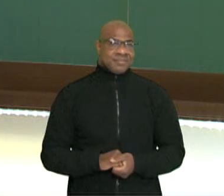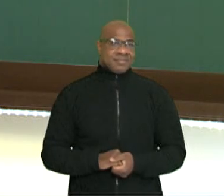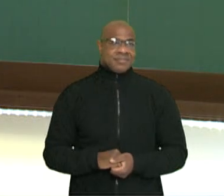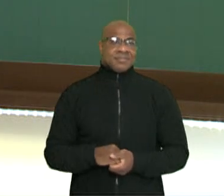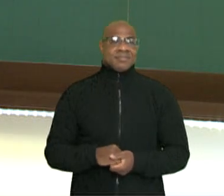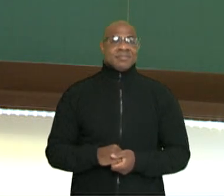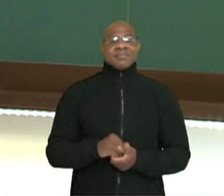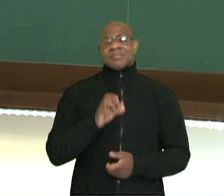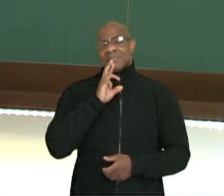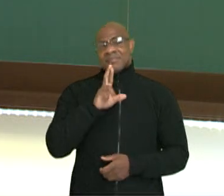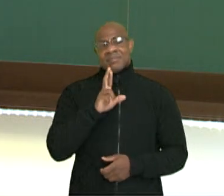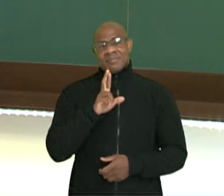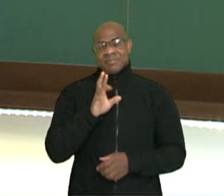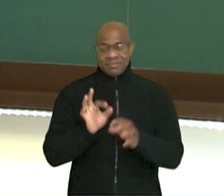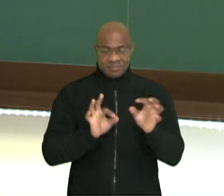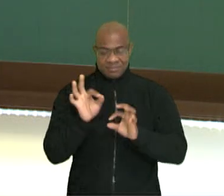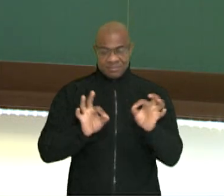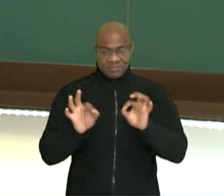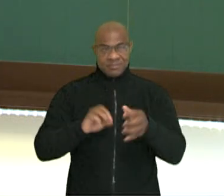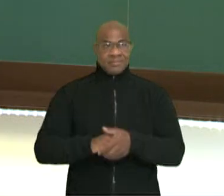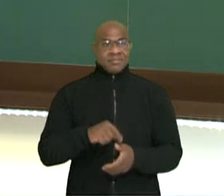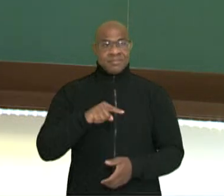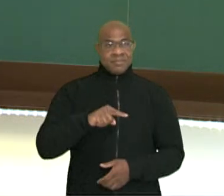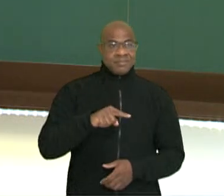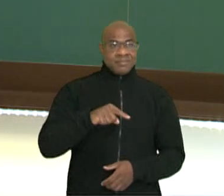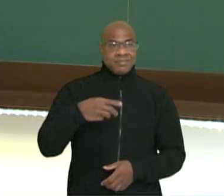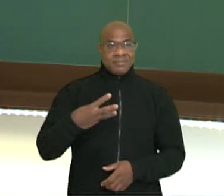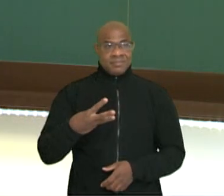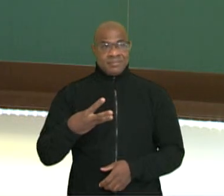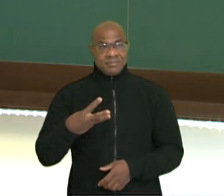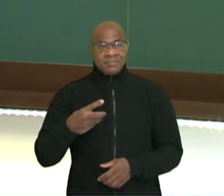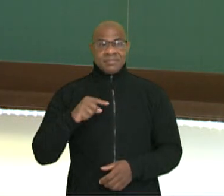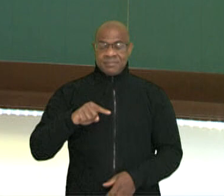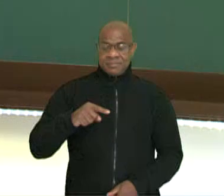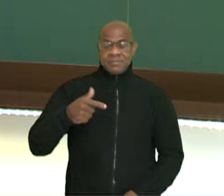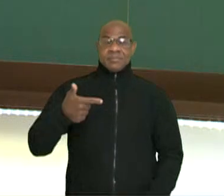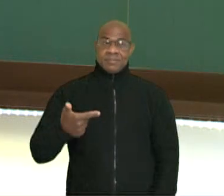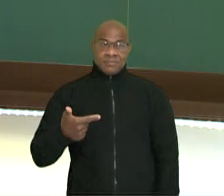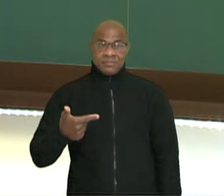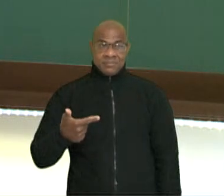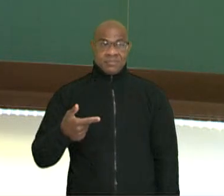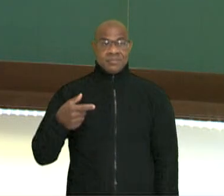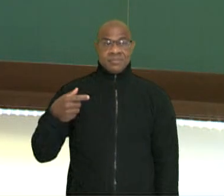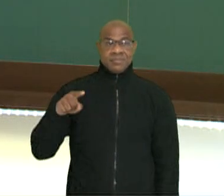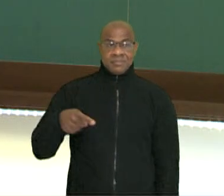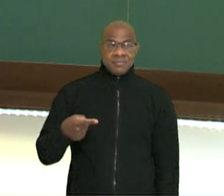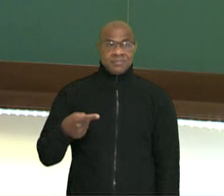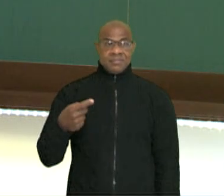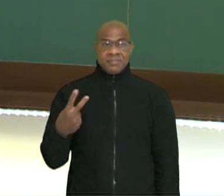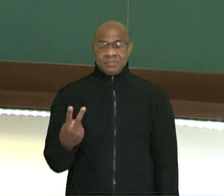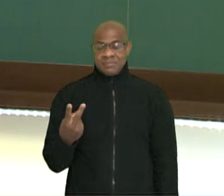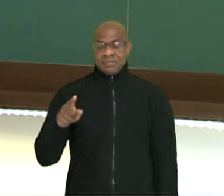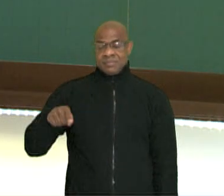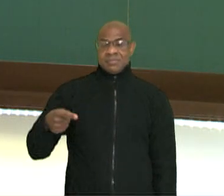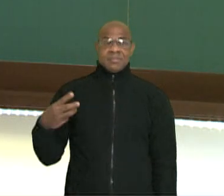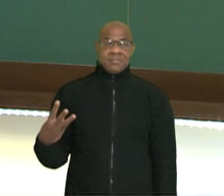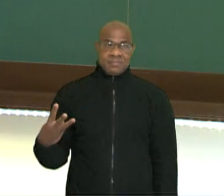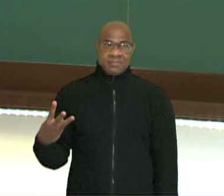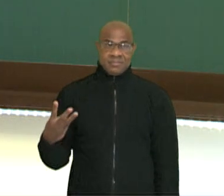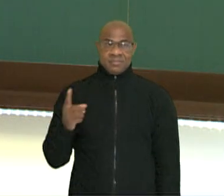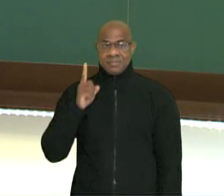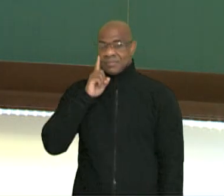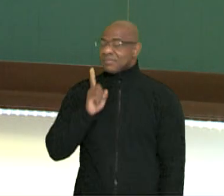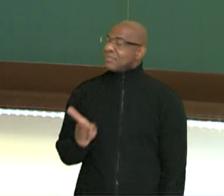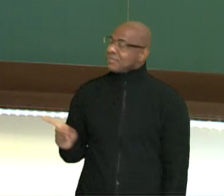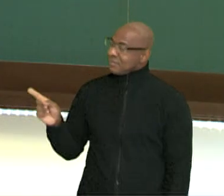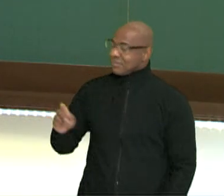Aí, como a gente é muito organizada, a gente coloca a resposta em ordem crescente, bem bonitinha, tá bom? Menos 3, que é o menor,